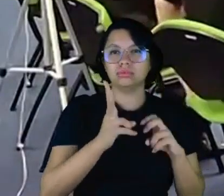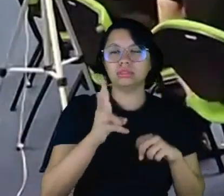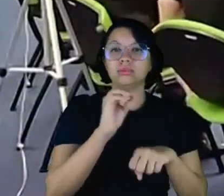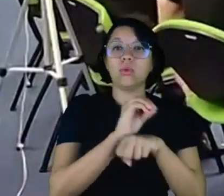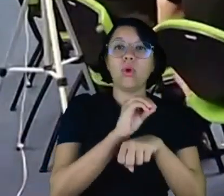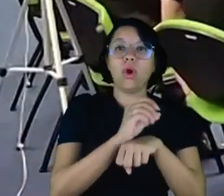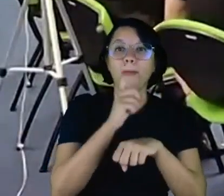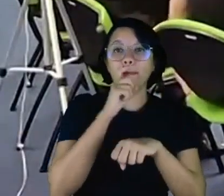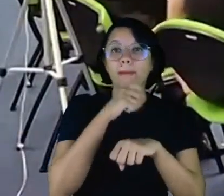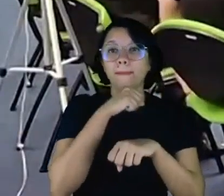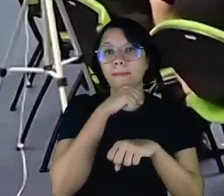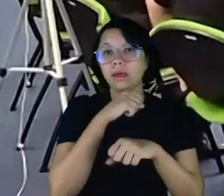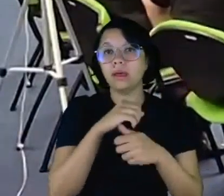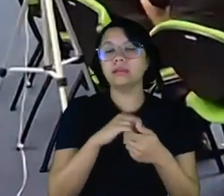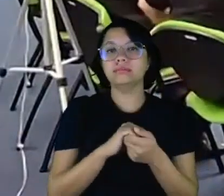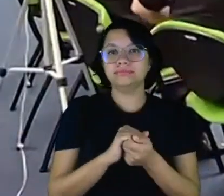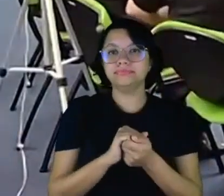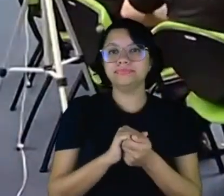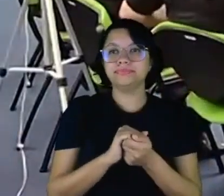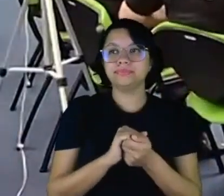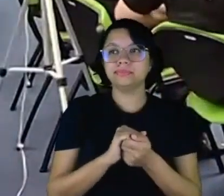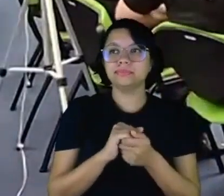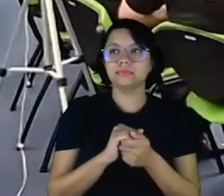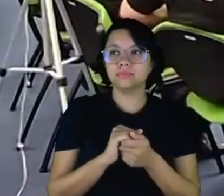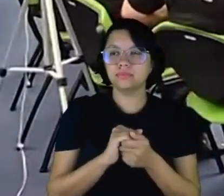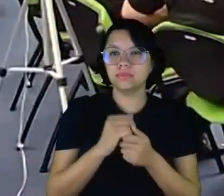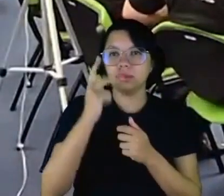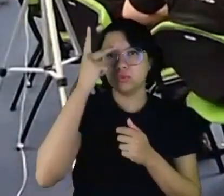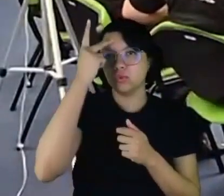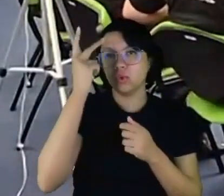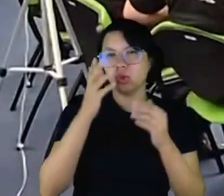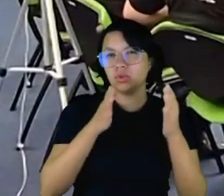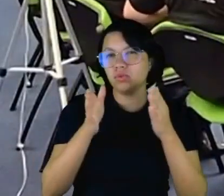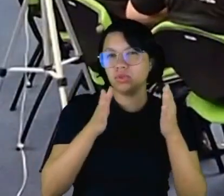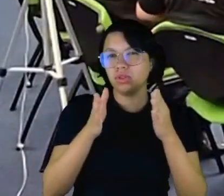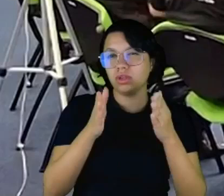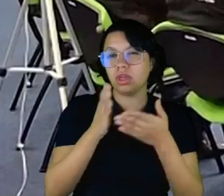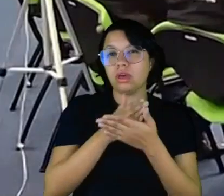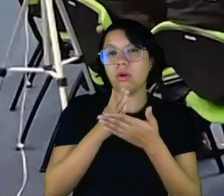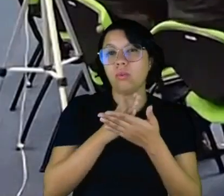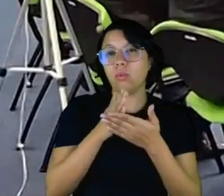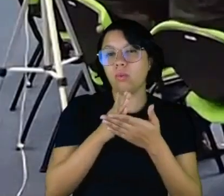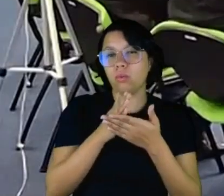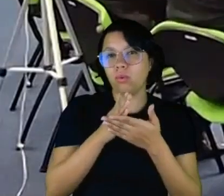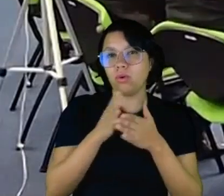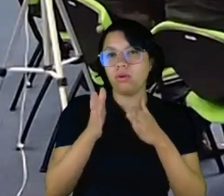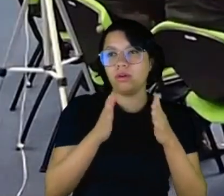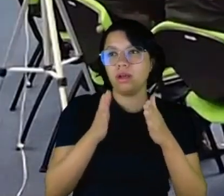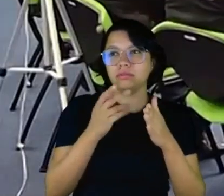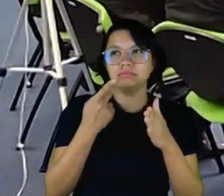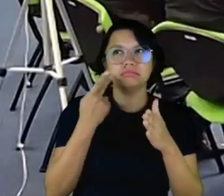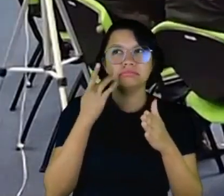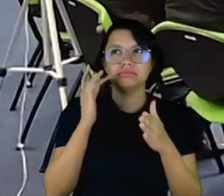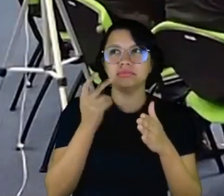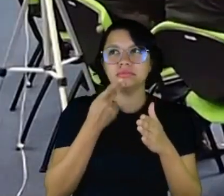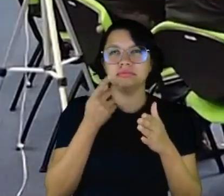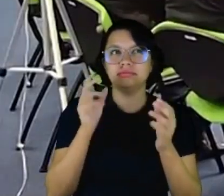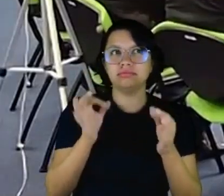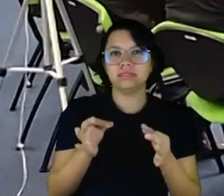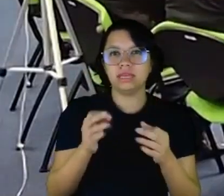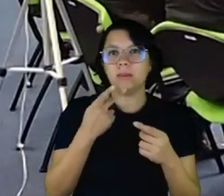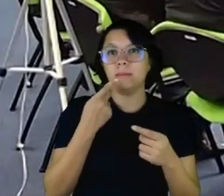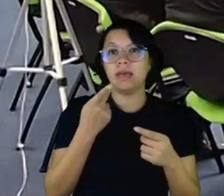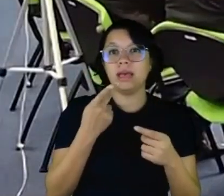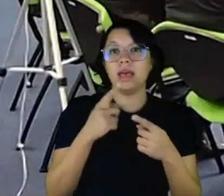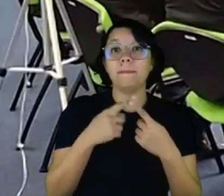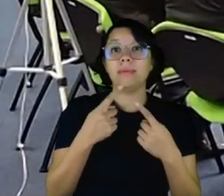os pais, ainda mais quem está nessa faixa etária, em algumas faixas etárias, não sei nem definir, em que a gente tem que ficar cuidando